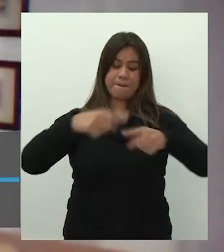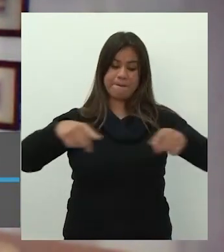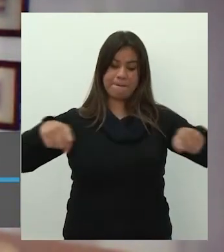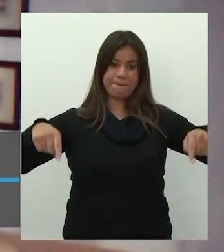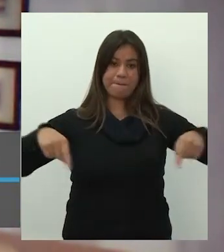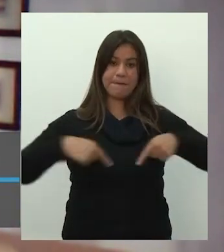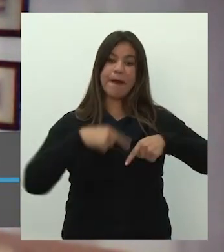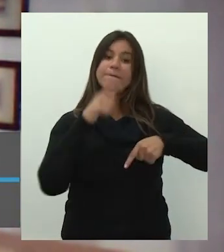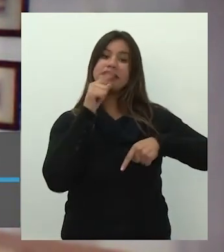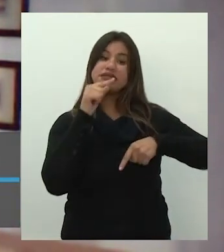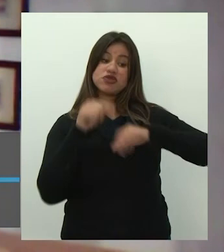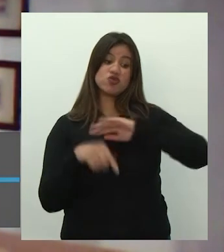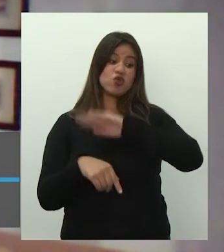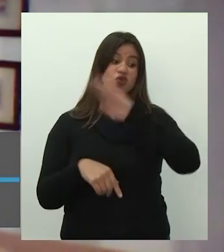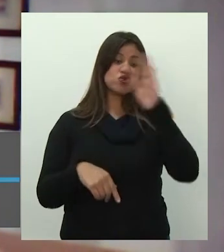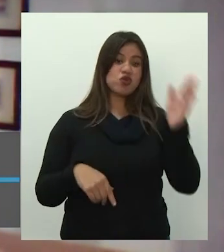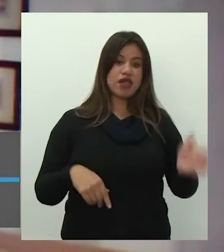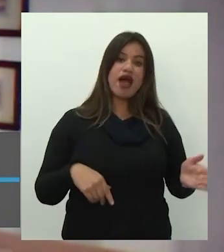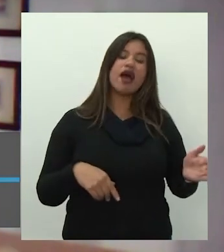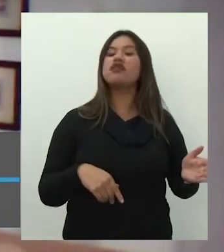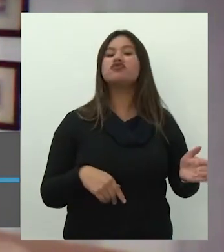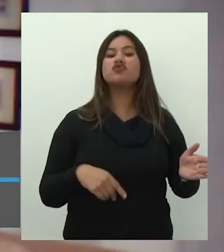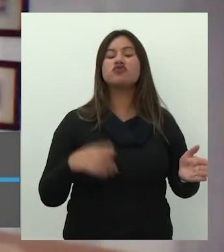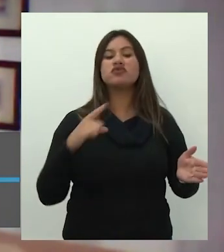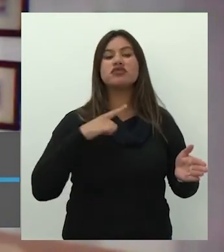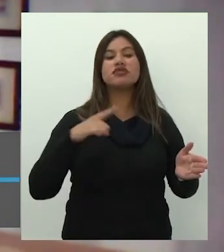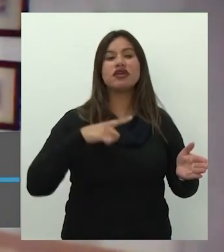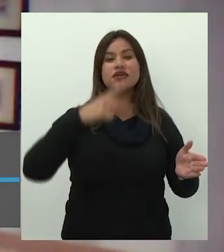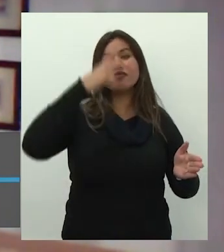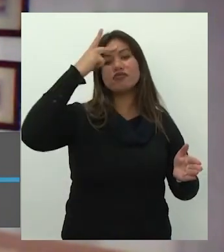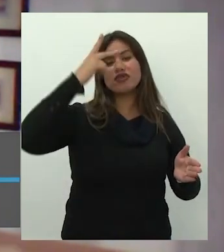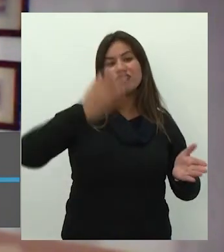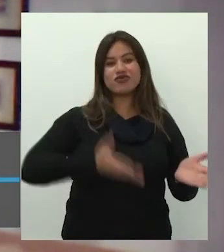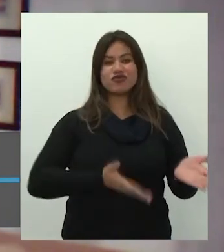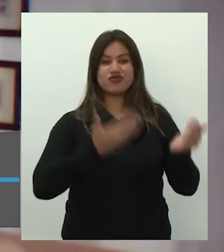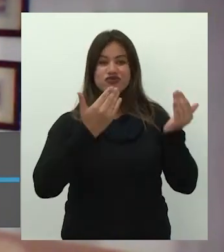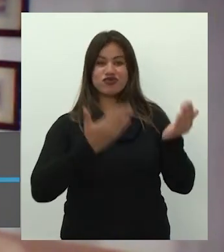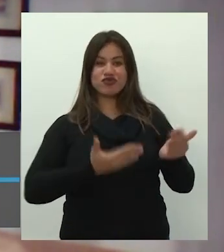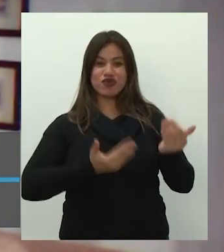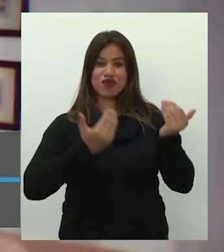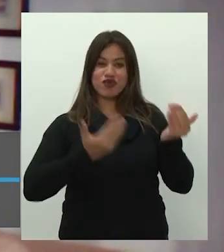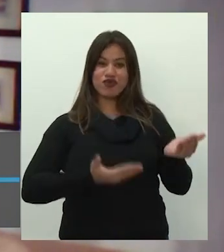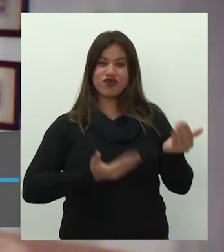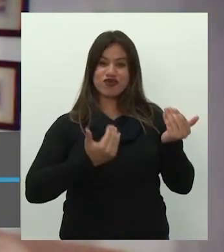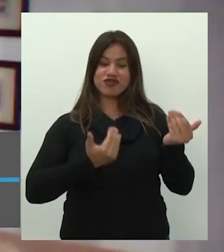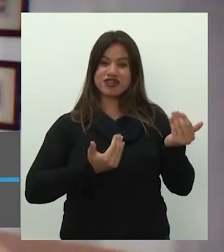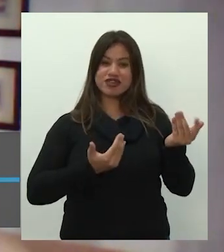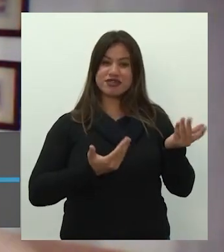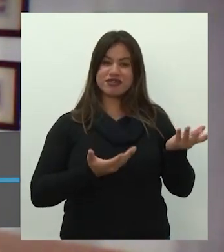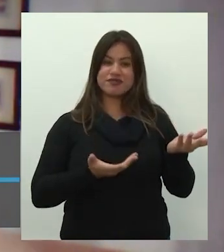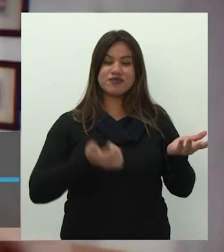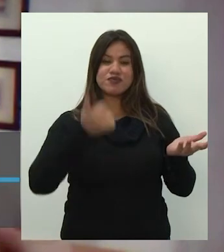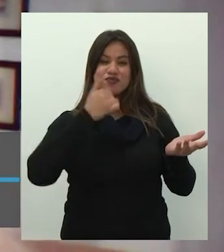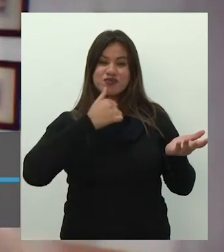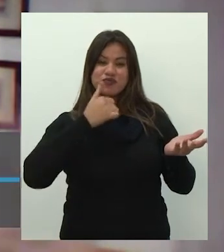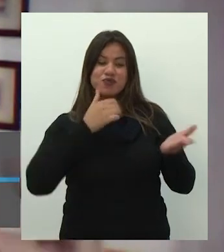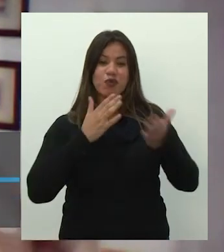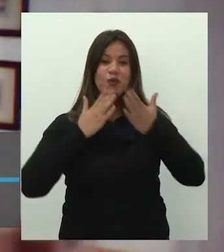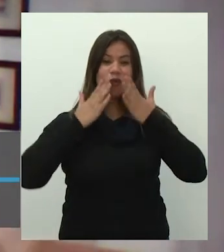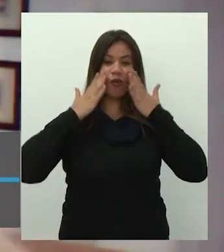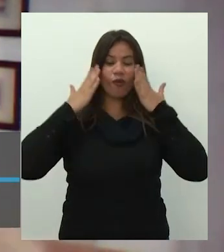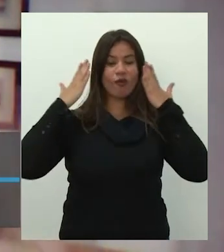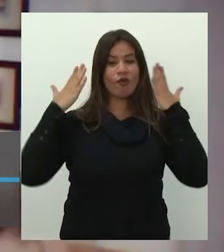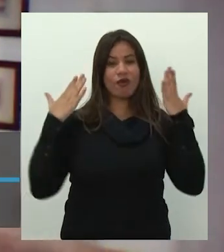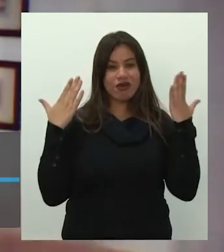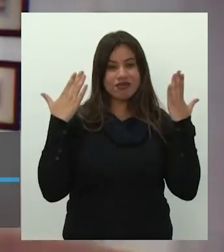do outro lado estão saindo pessoas muito jovens, mulheres e homens